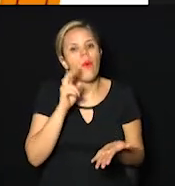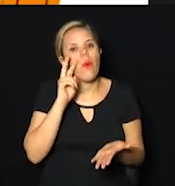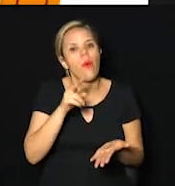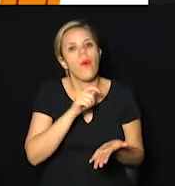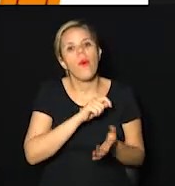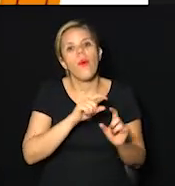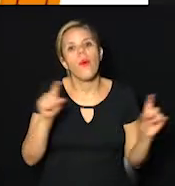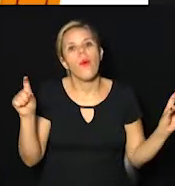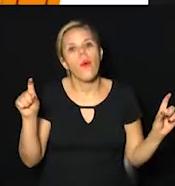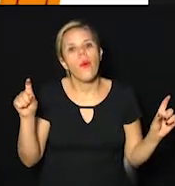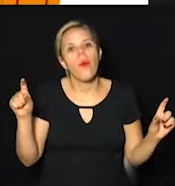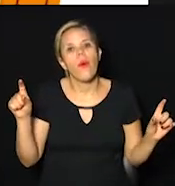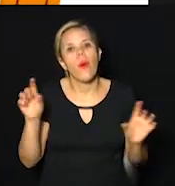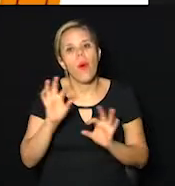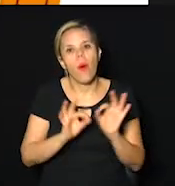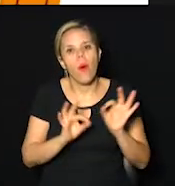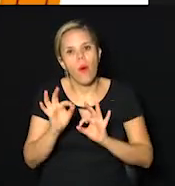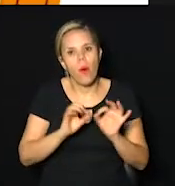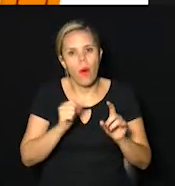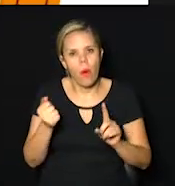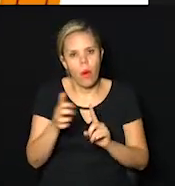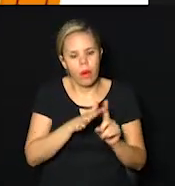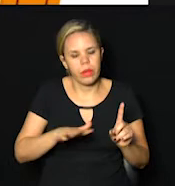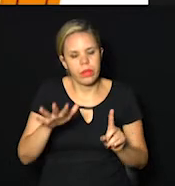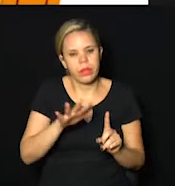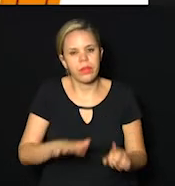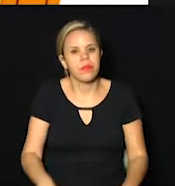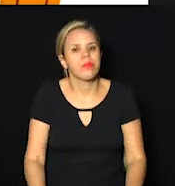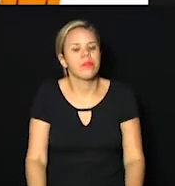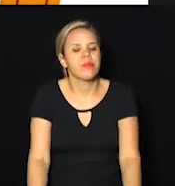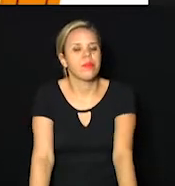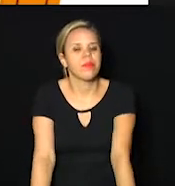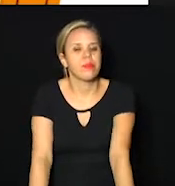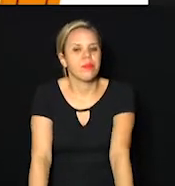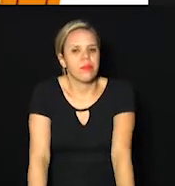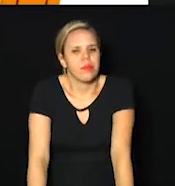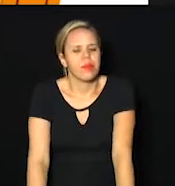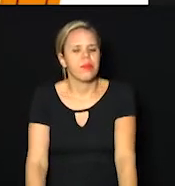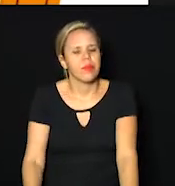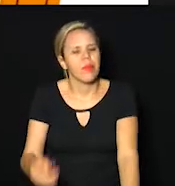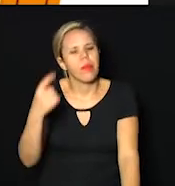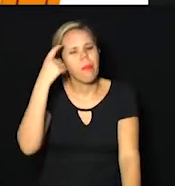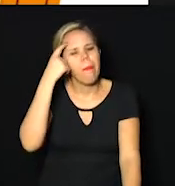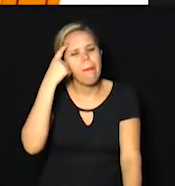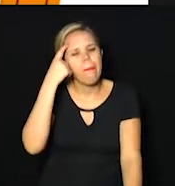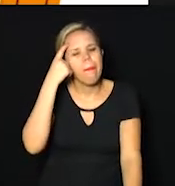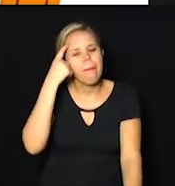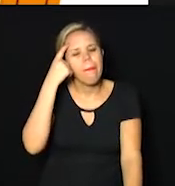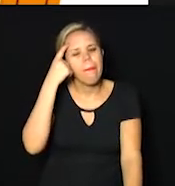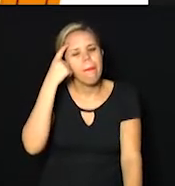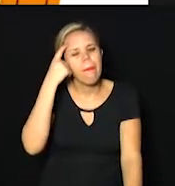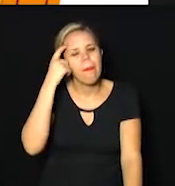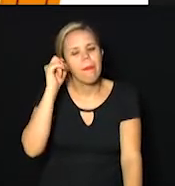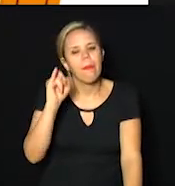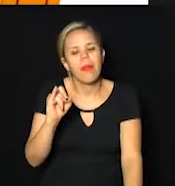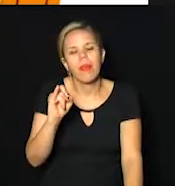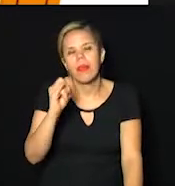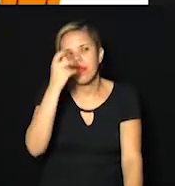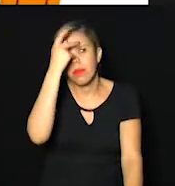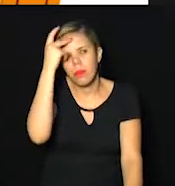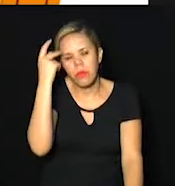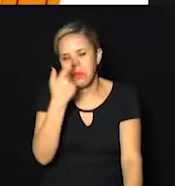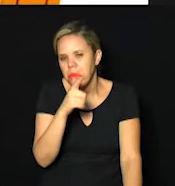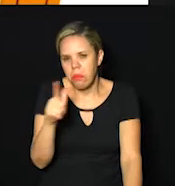política como organização da sociedade. Pessoal, pensem no seguinte comigo. Se as pessoas não